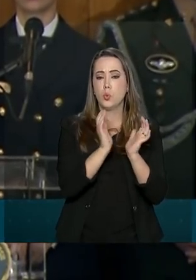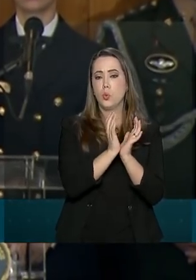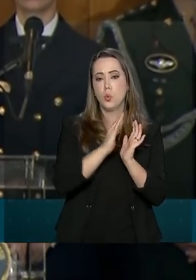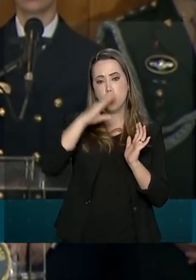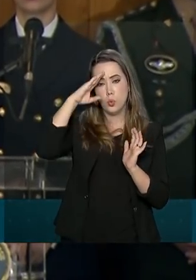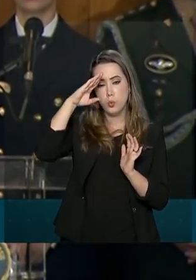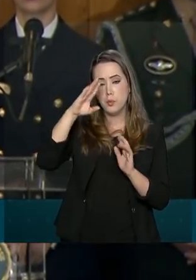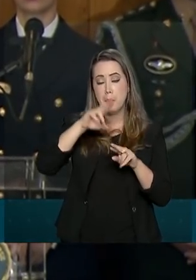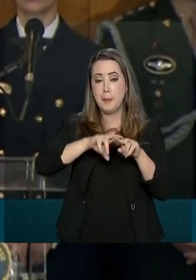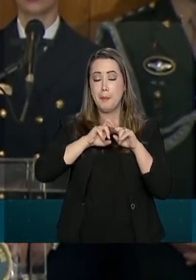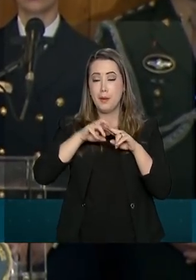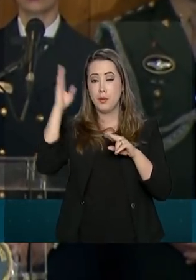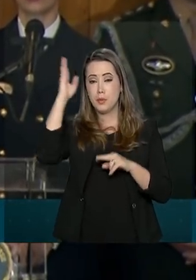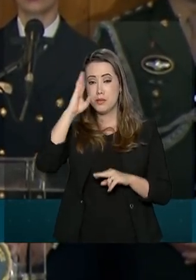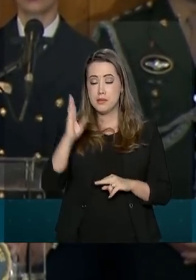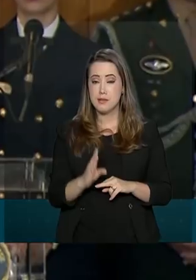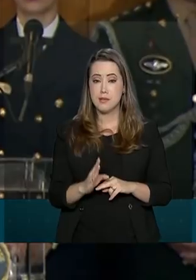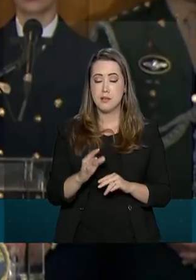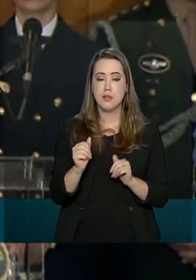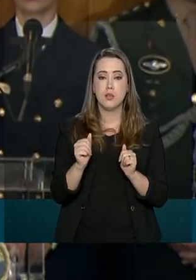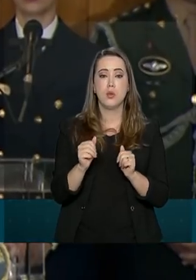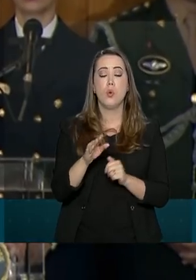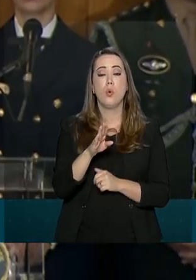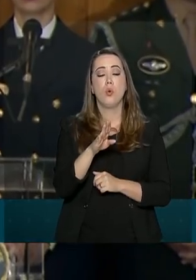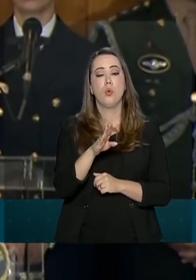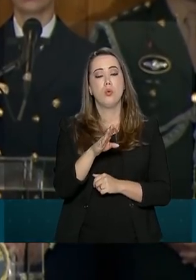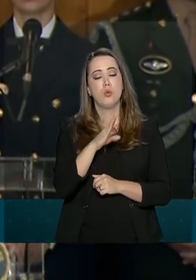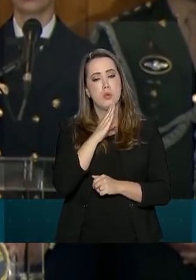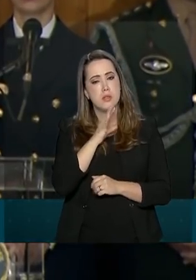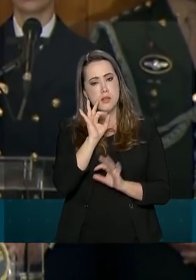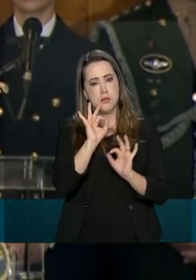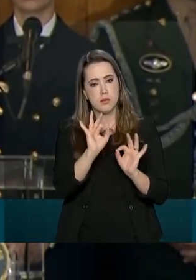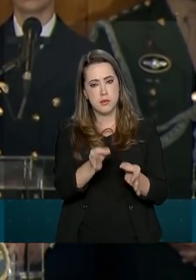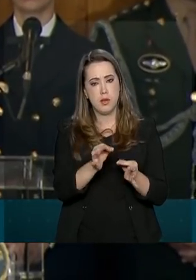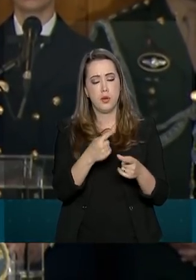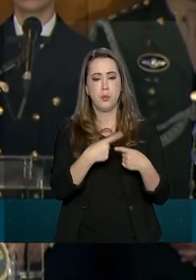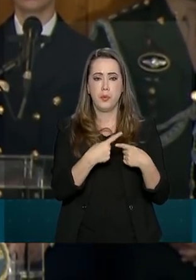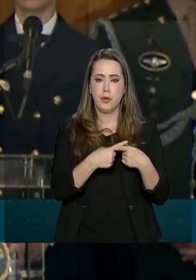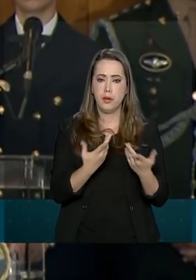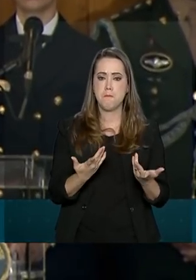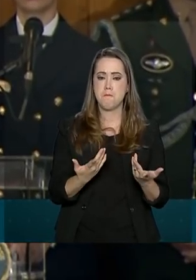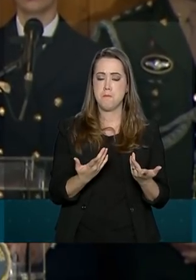Brasil, com conhecimento de causa. O presidente anterior